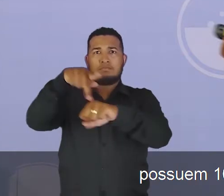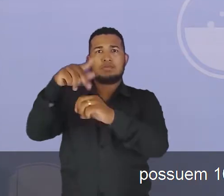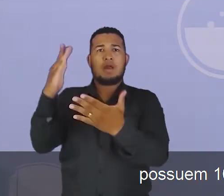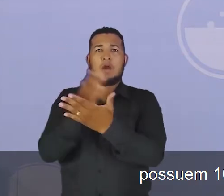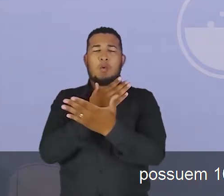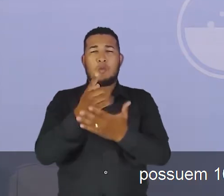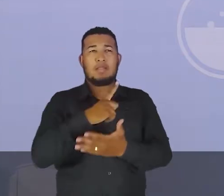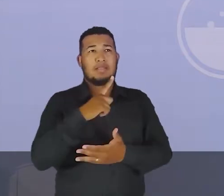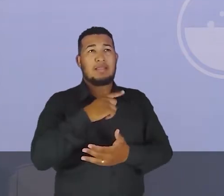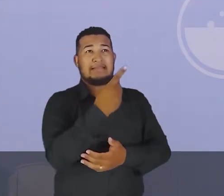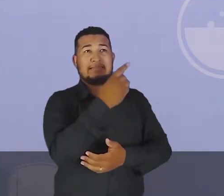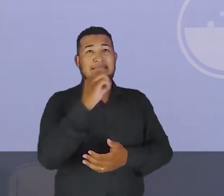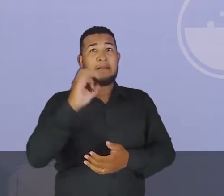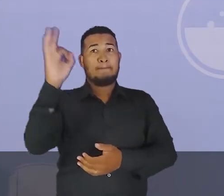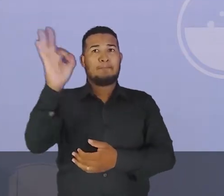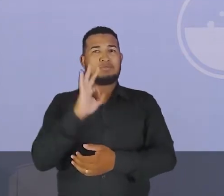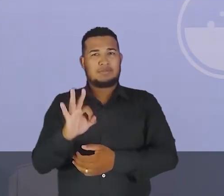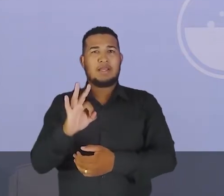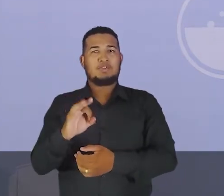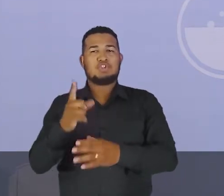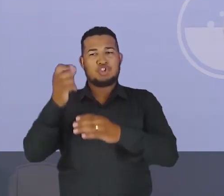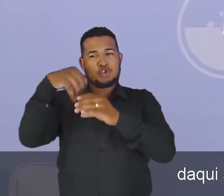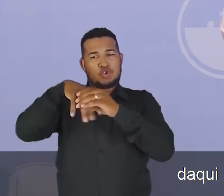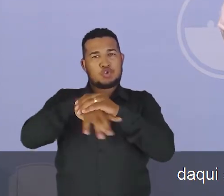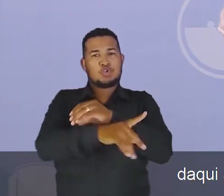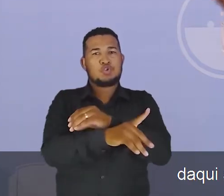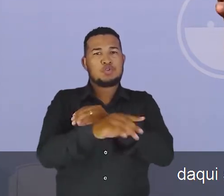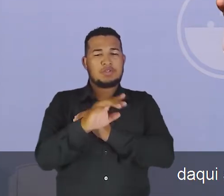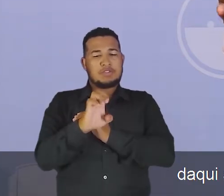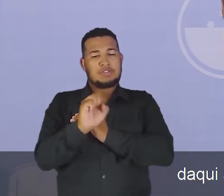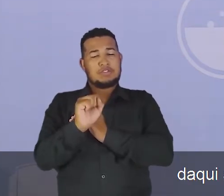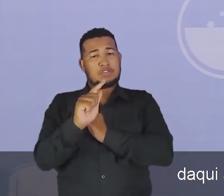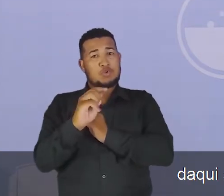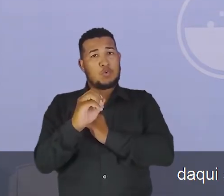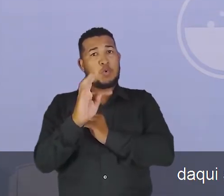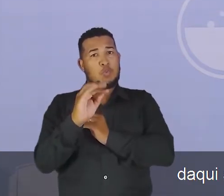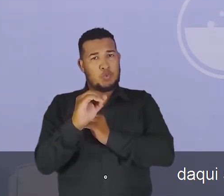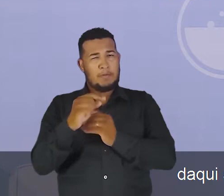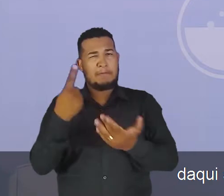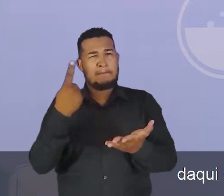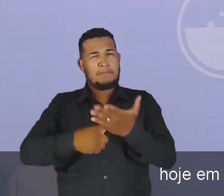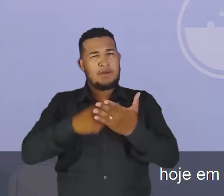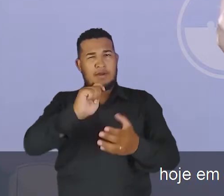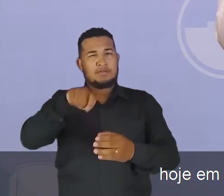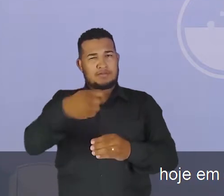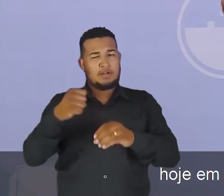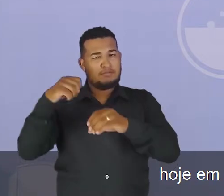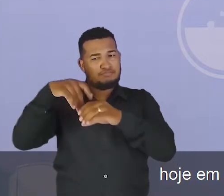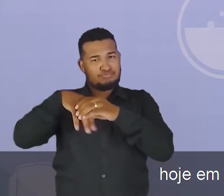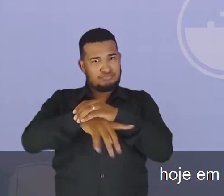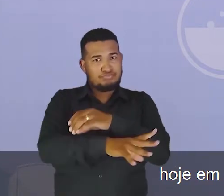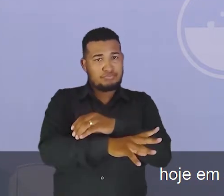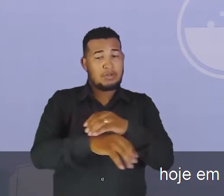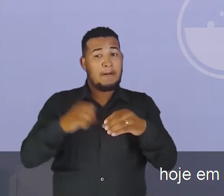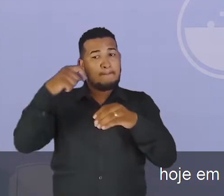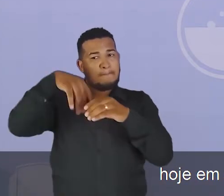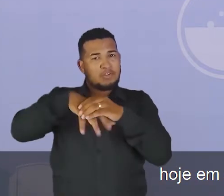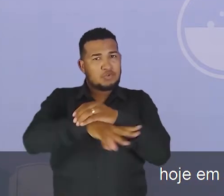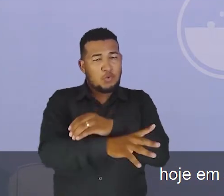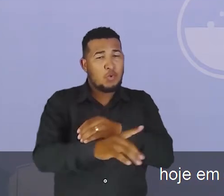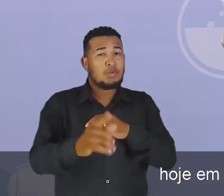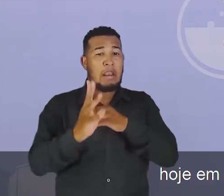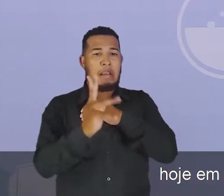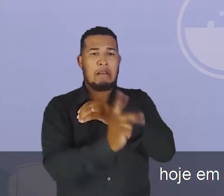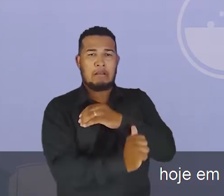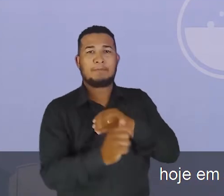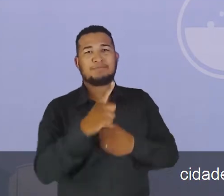o que não acontece no Brasil. Eu vou mostrar alguns dados para você daqui a pouco. E um dos maiores problemas de saúde pública hoje em dia é a falta de saneamento